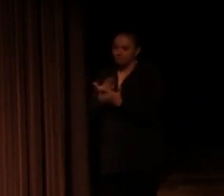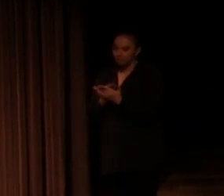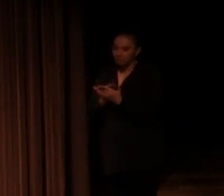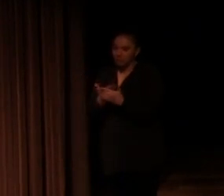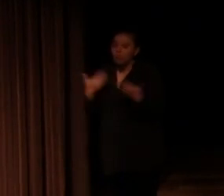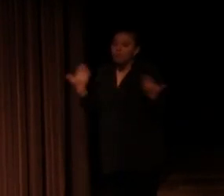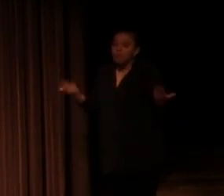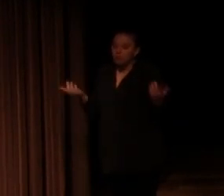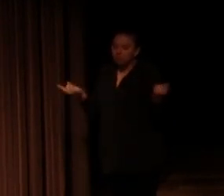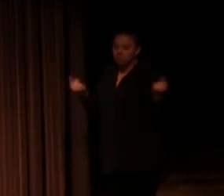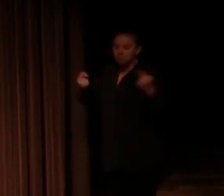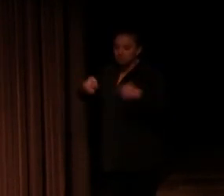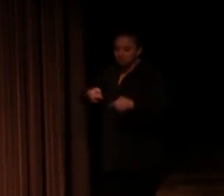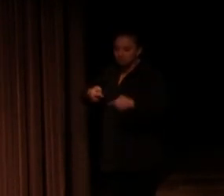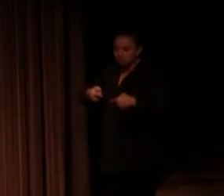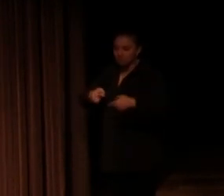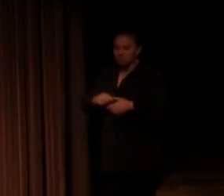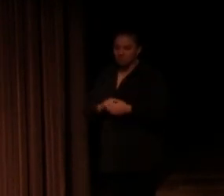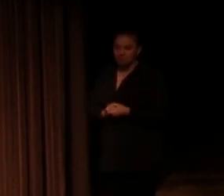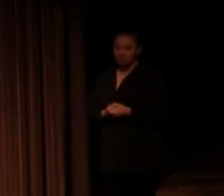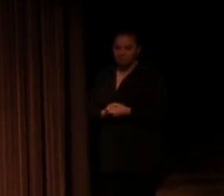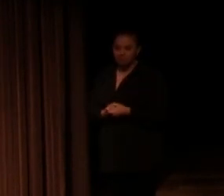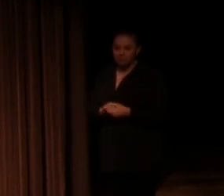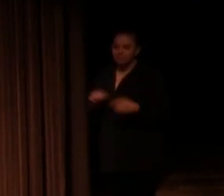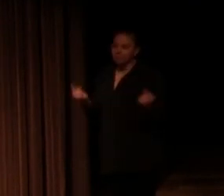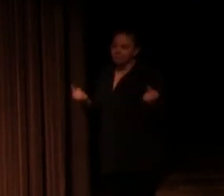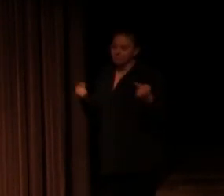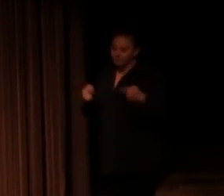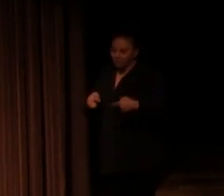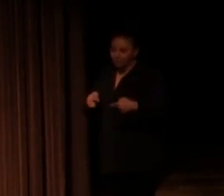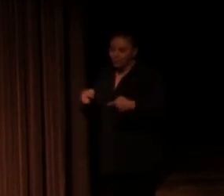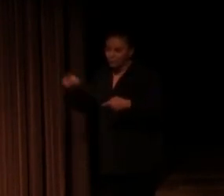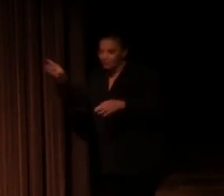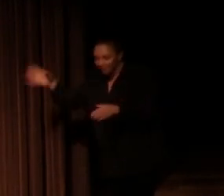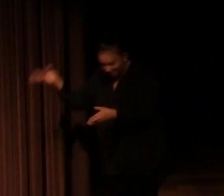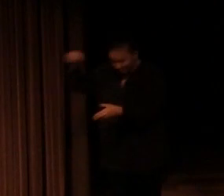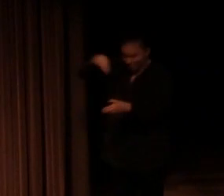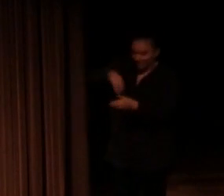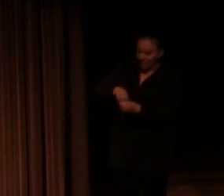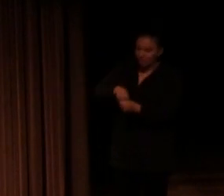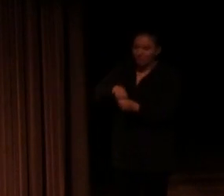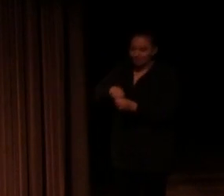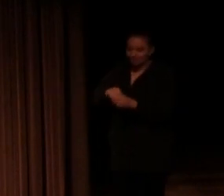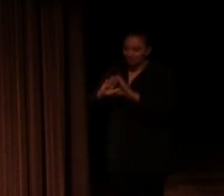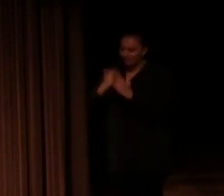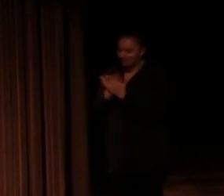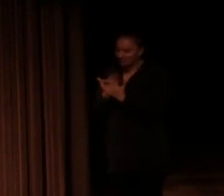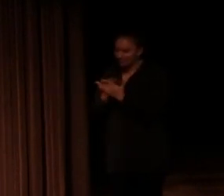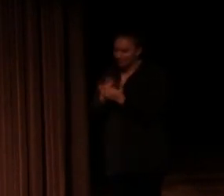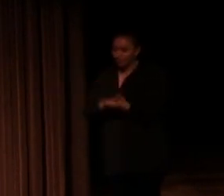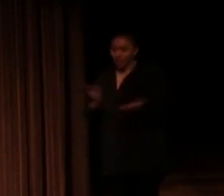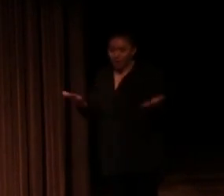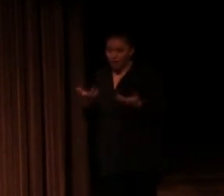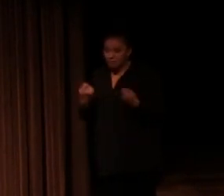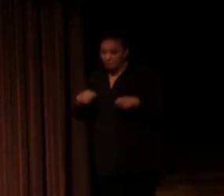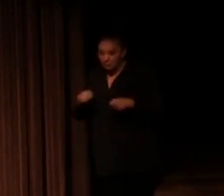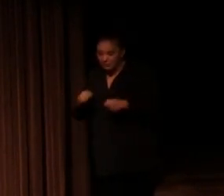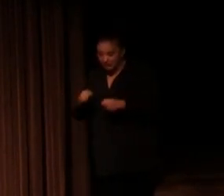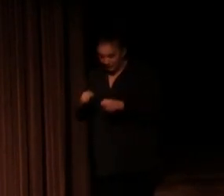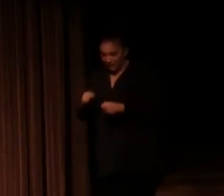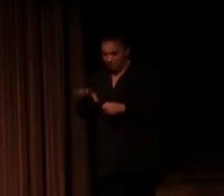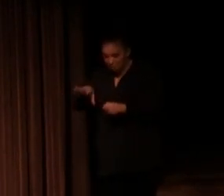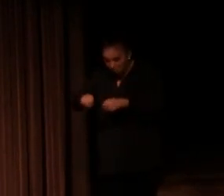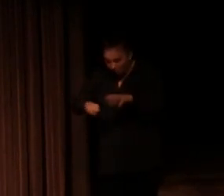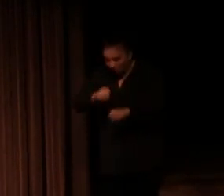desafio o grande desafio era colocar para dentro então agora nós vamos colocar para dentro garantiu